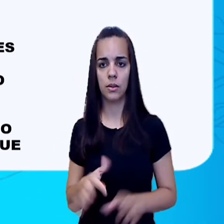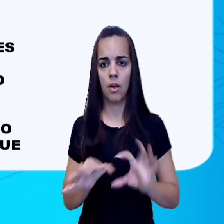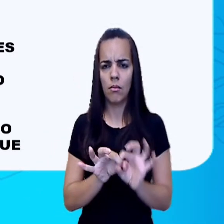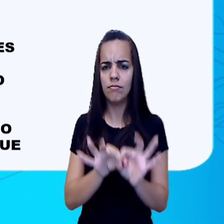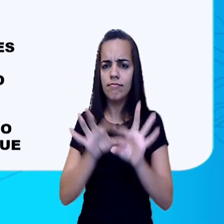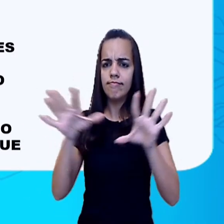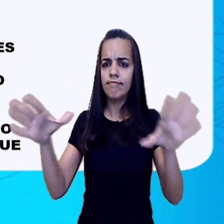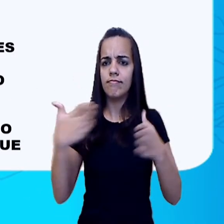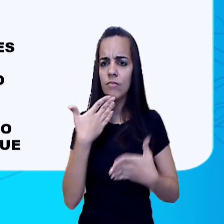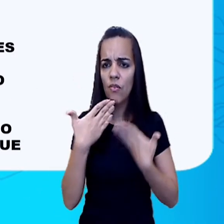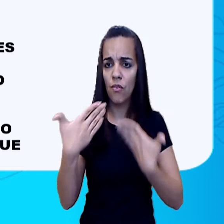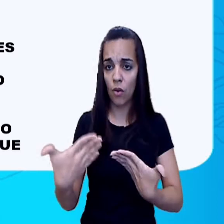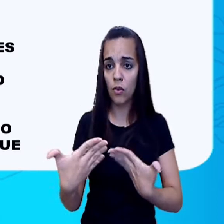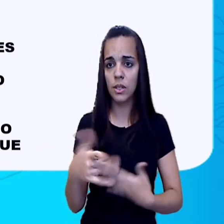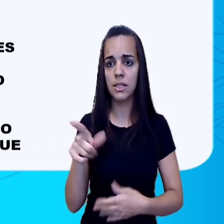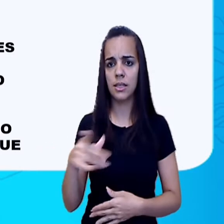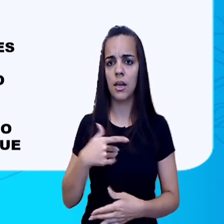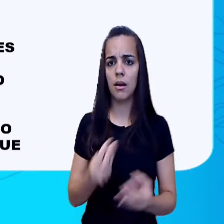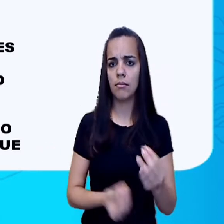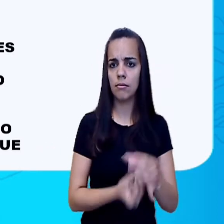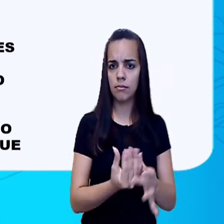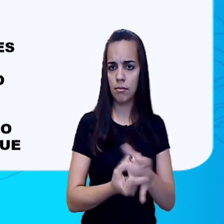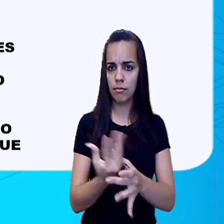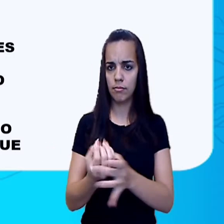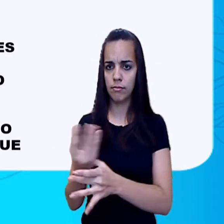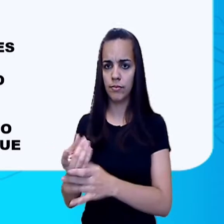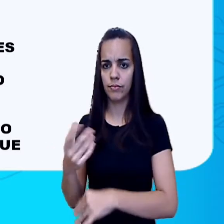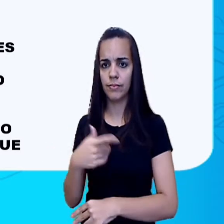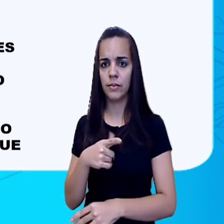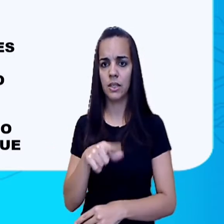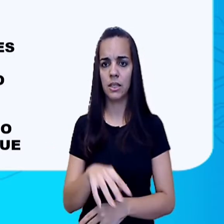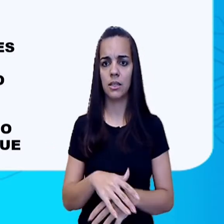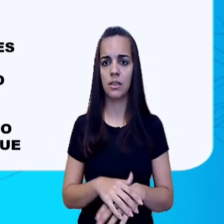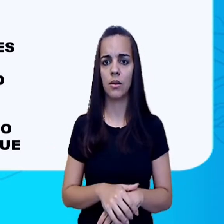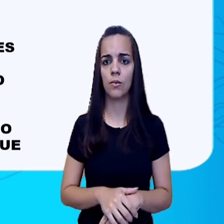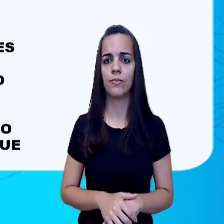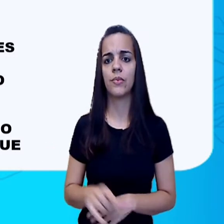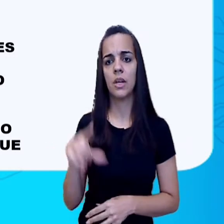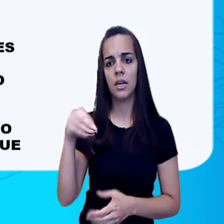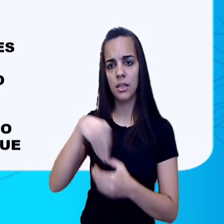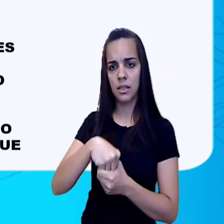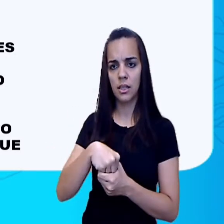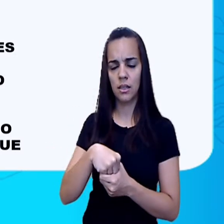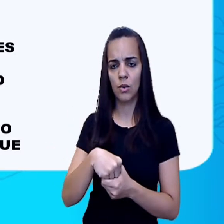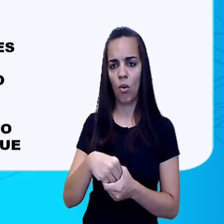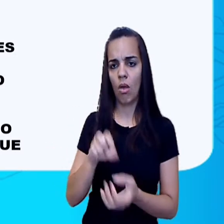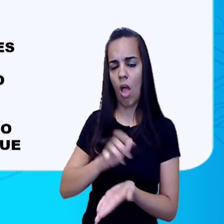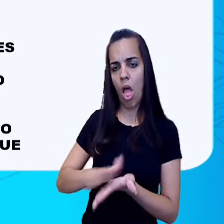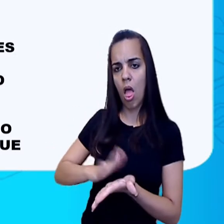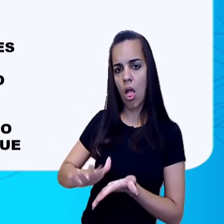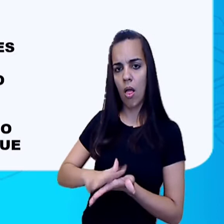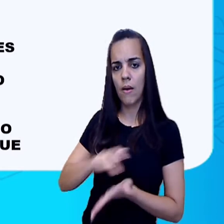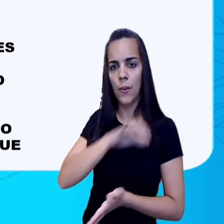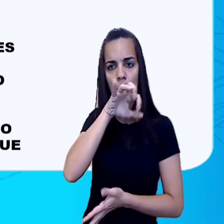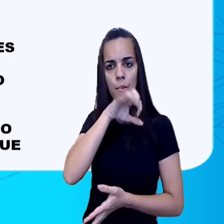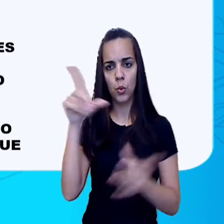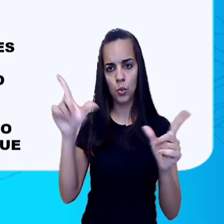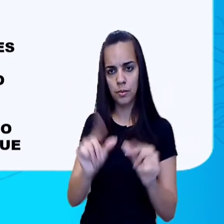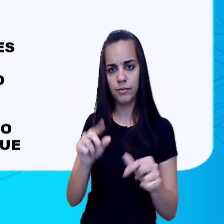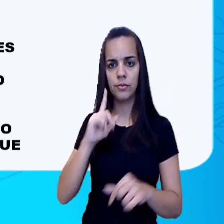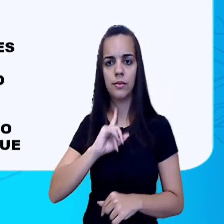liberar e favorecer a implantação da manufatura em Minas. Também temos os